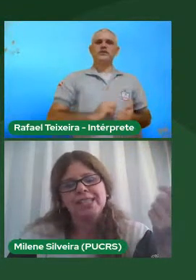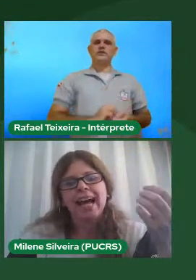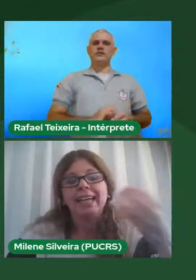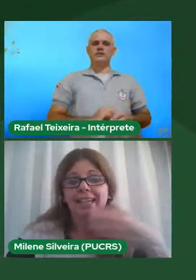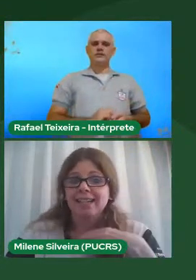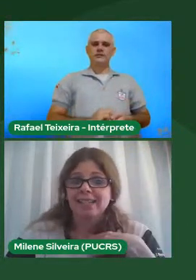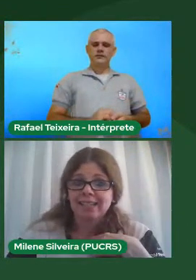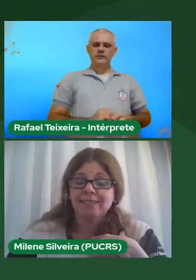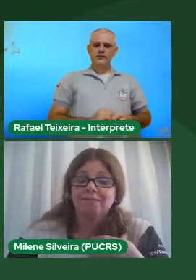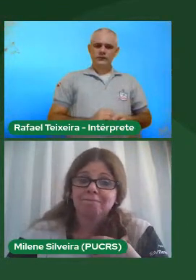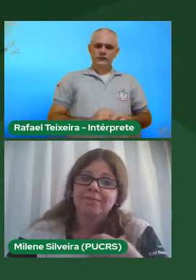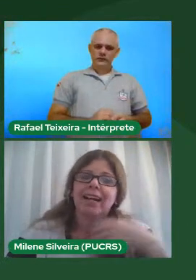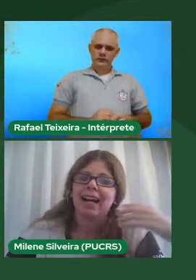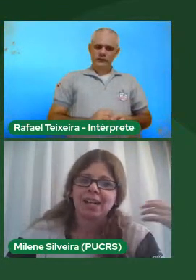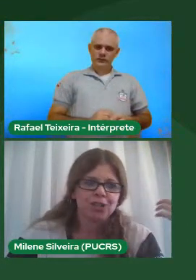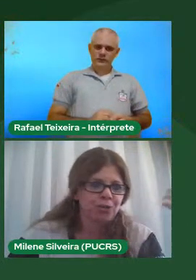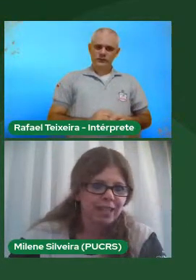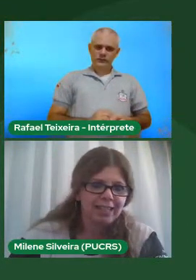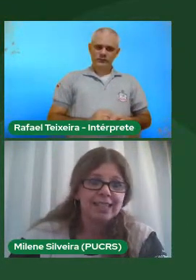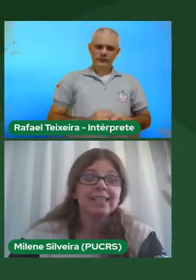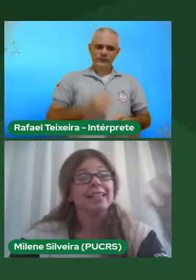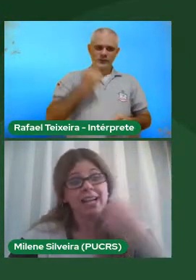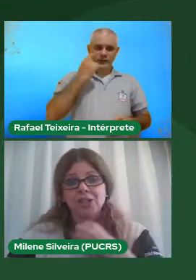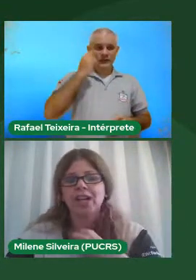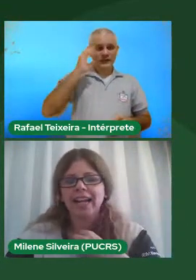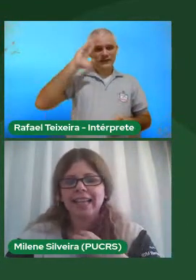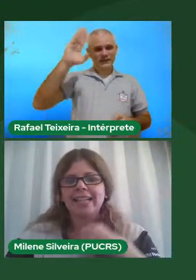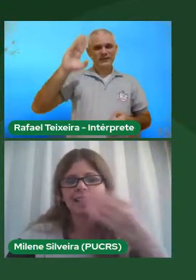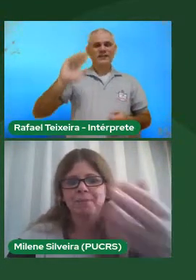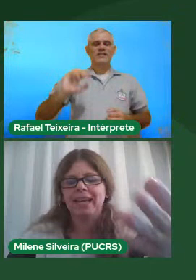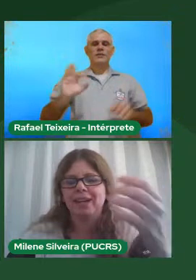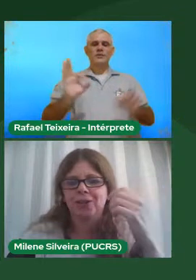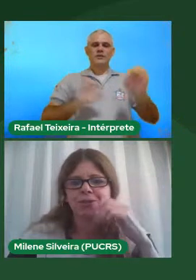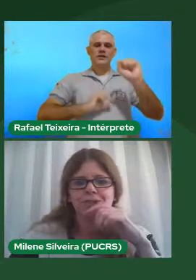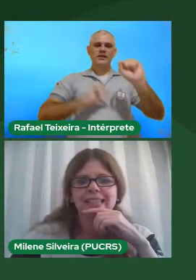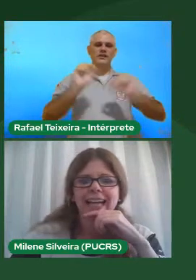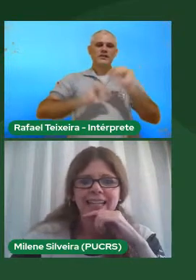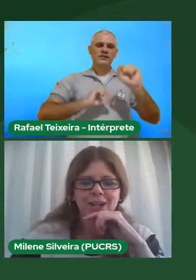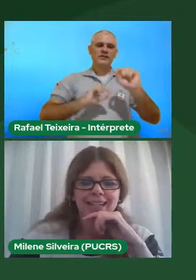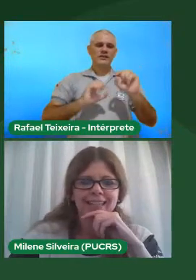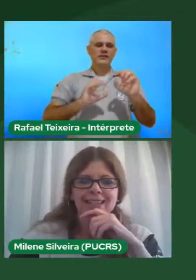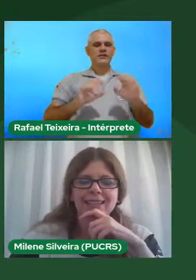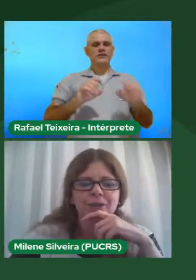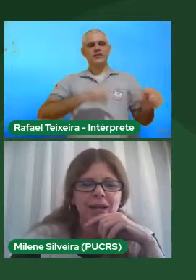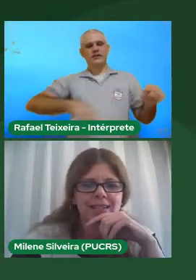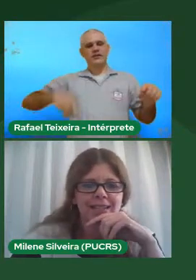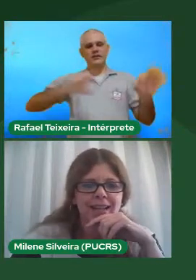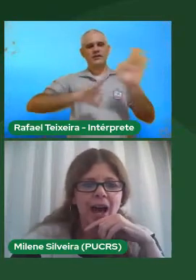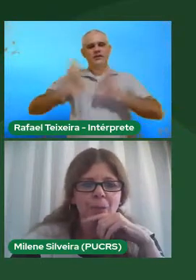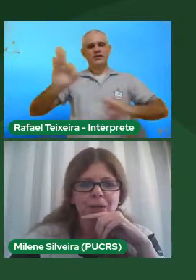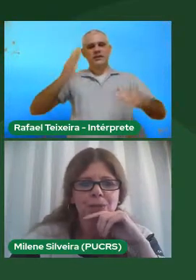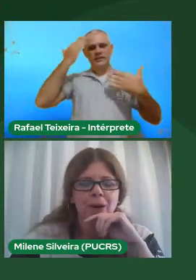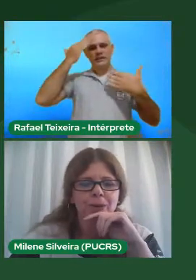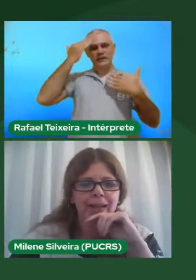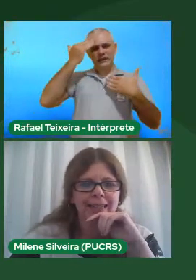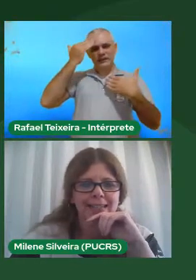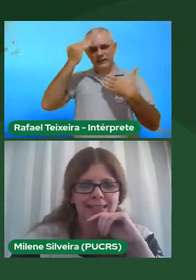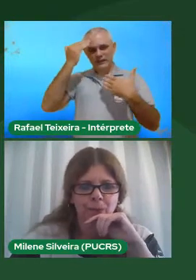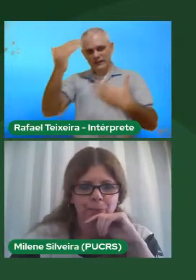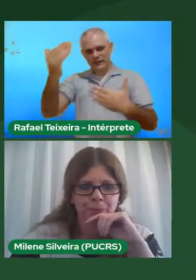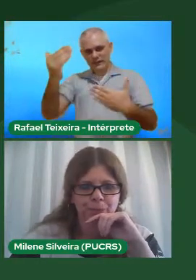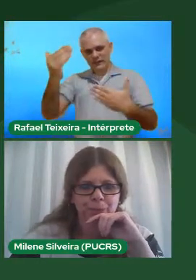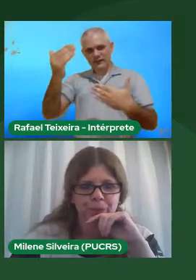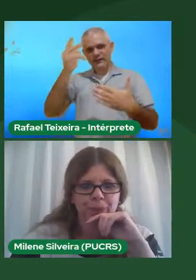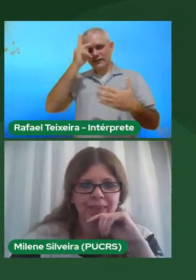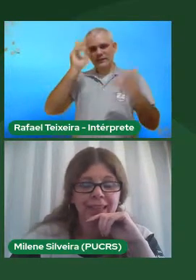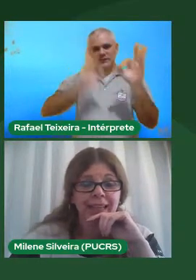Sempre um destaque, né, assim, a gente organiza e a gente agradece também. Aqui é o nosso destaque, né, nós agradecendo ao pessoal da